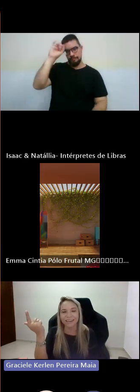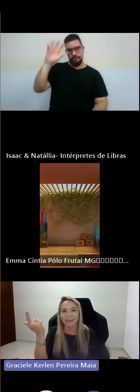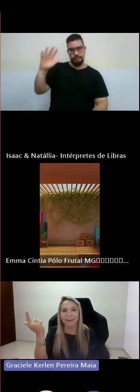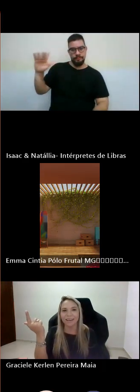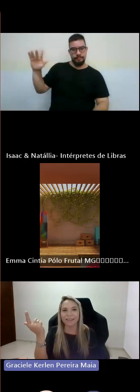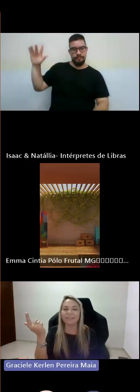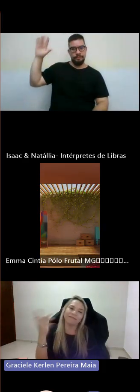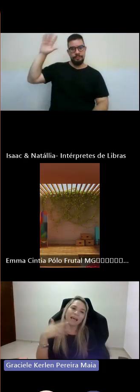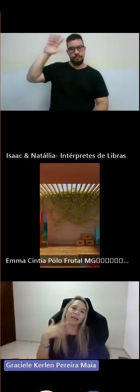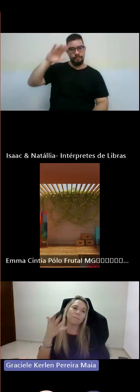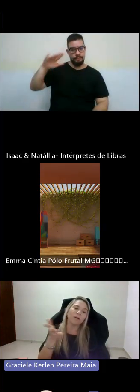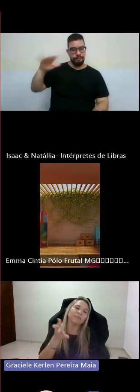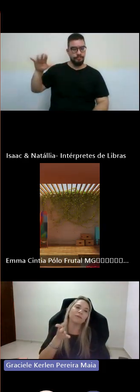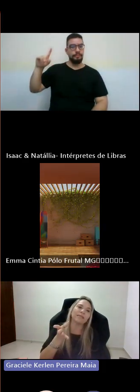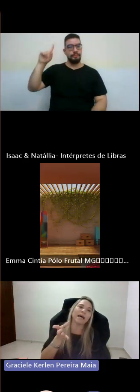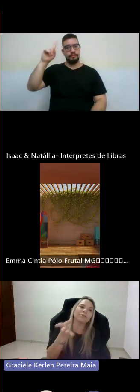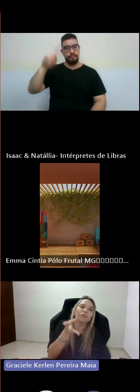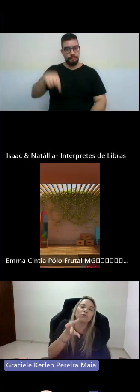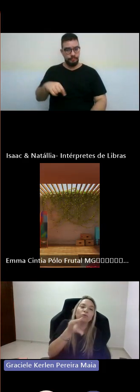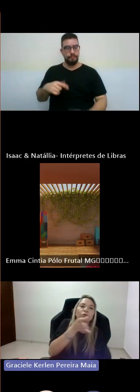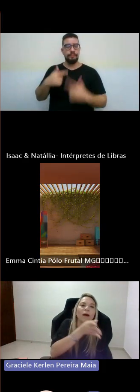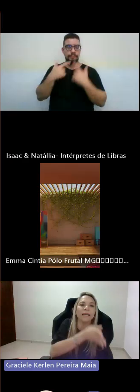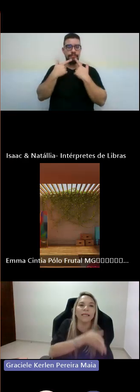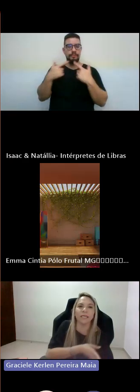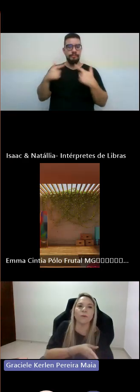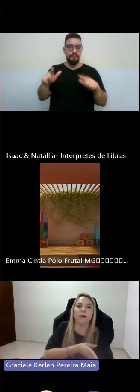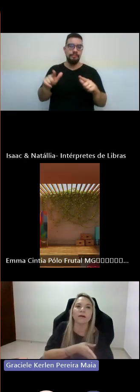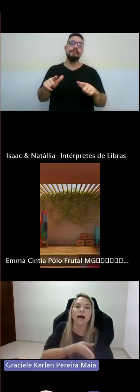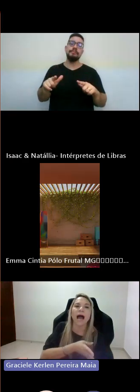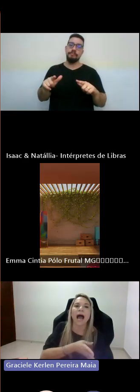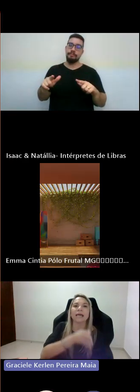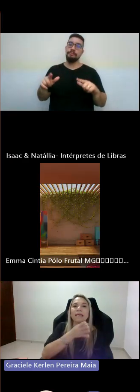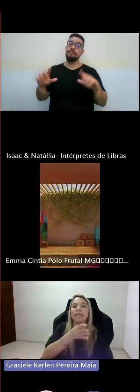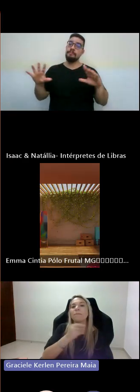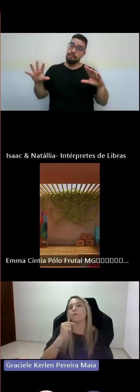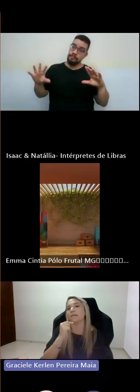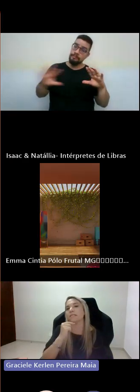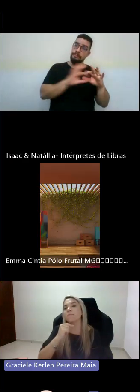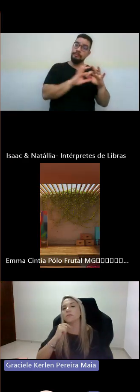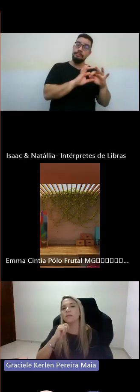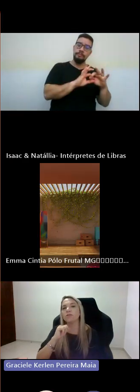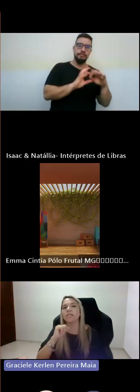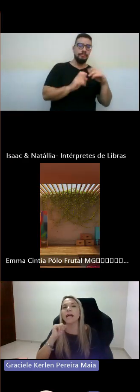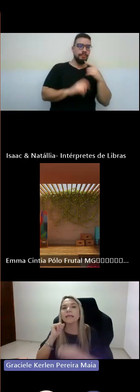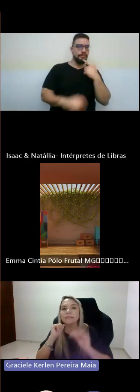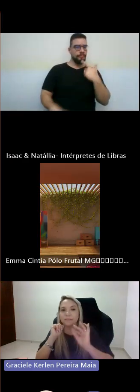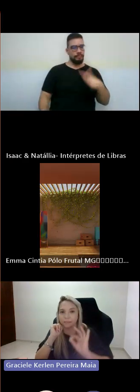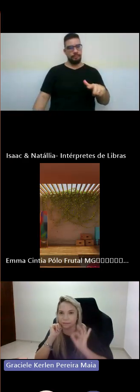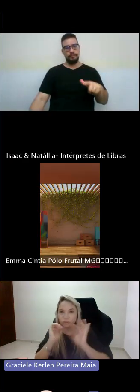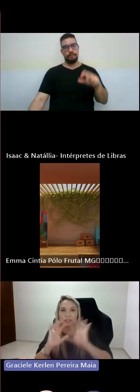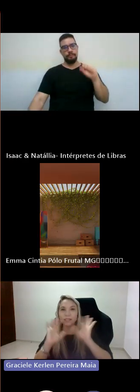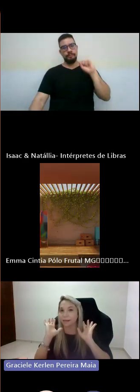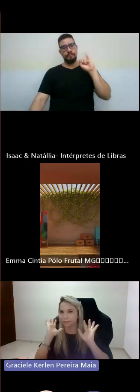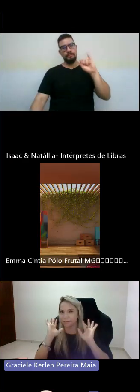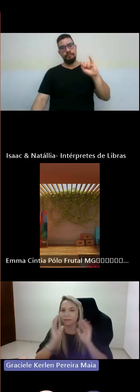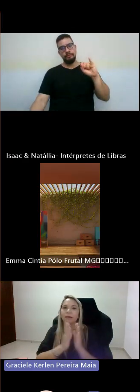linguagem que pode ser usado junto com a língua. Aqui, por exemplo, se eu